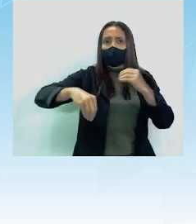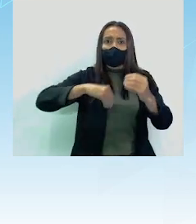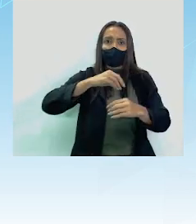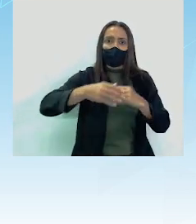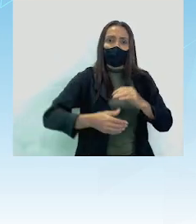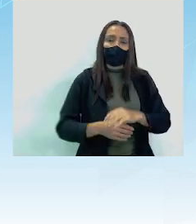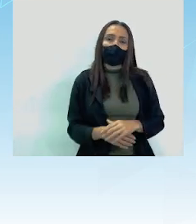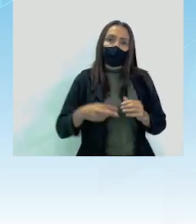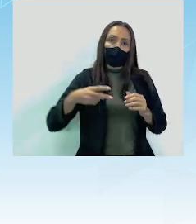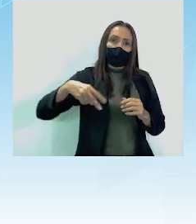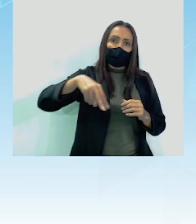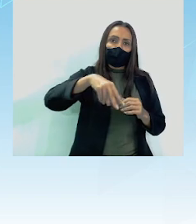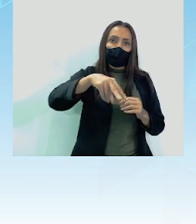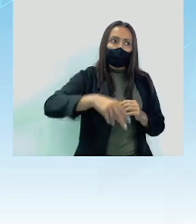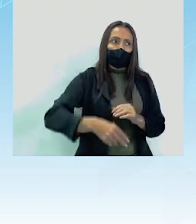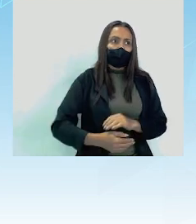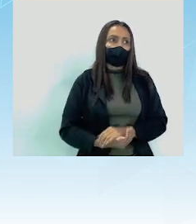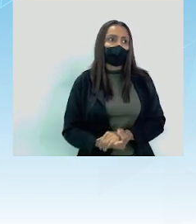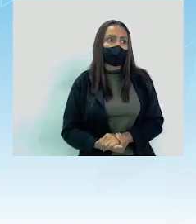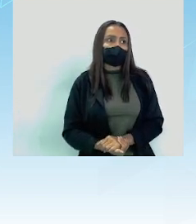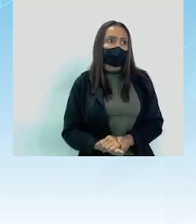aí já pré-definida.